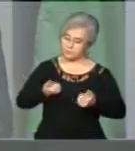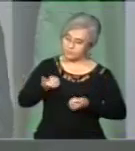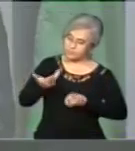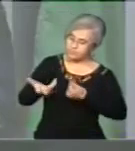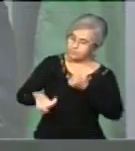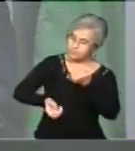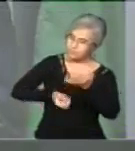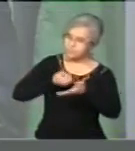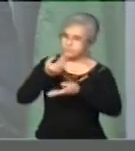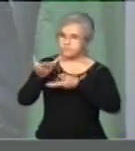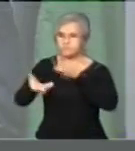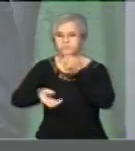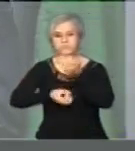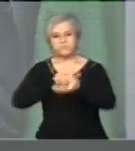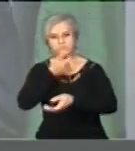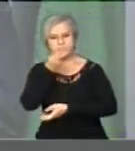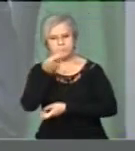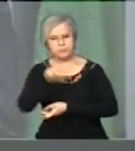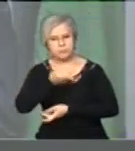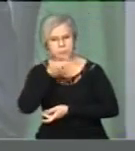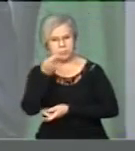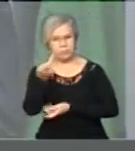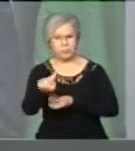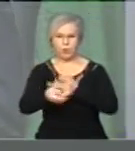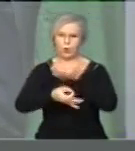nosso ponto de vista